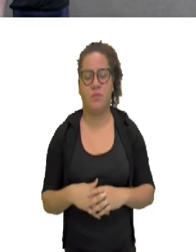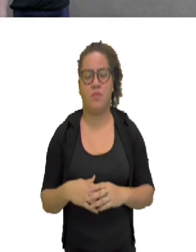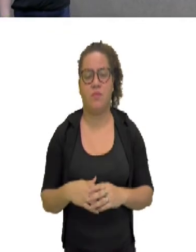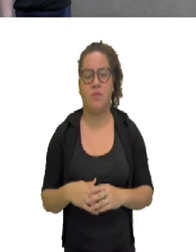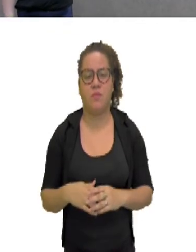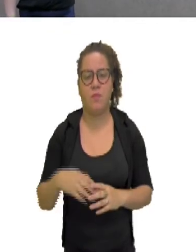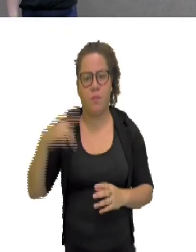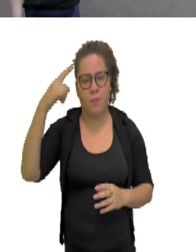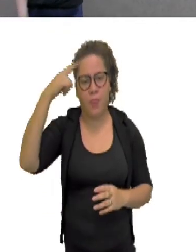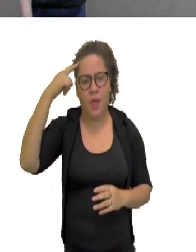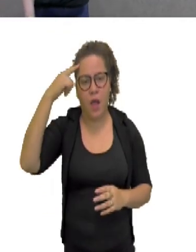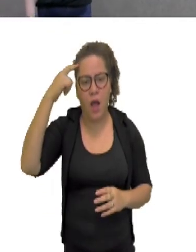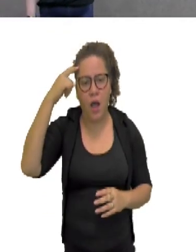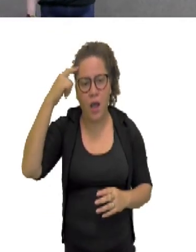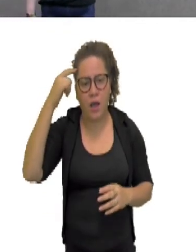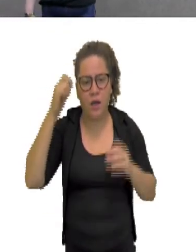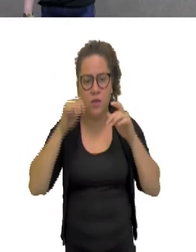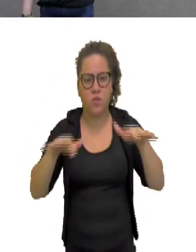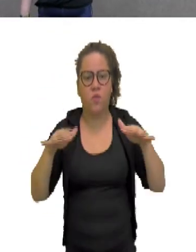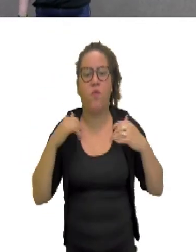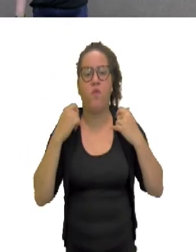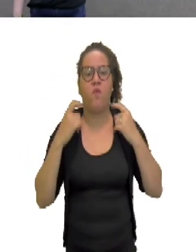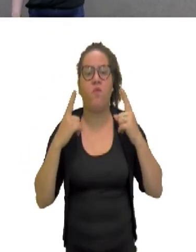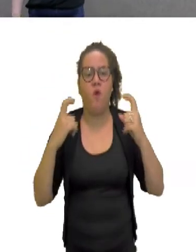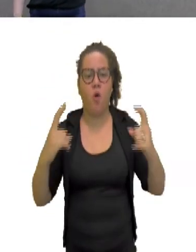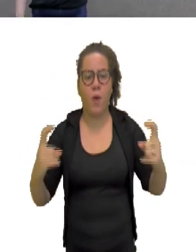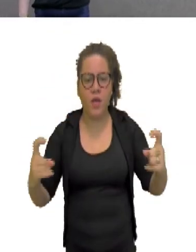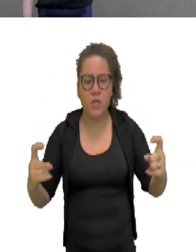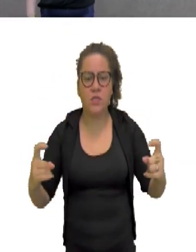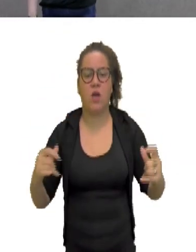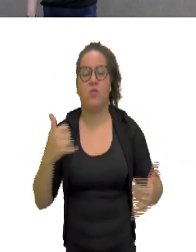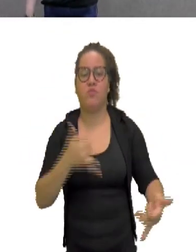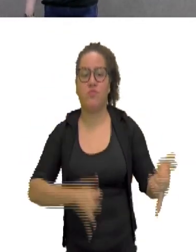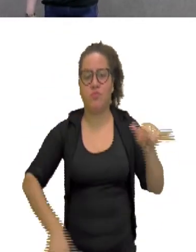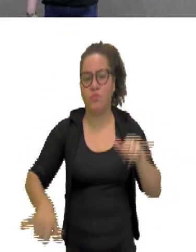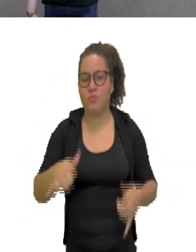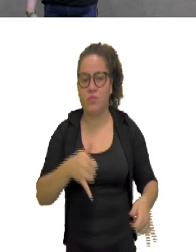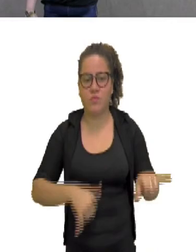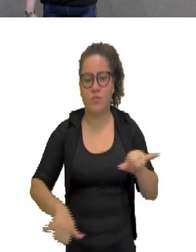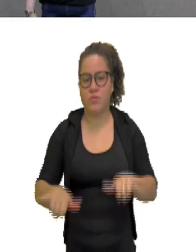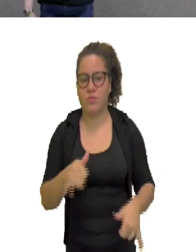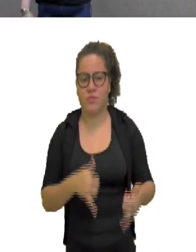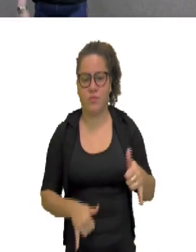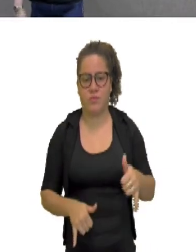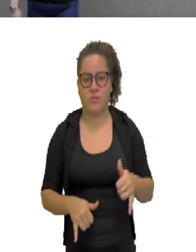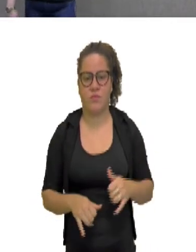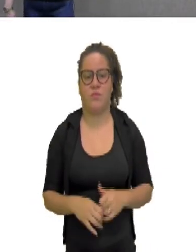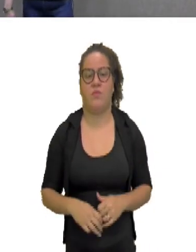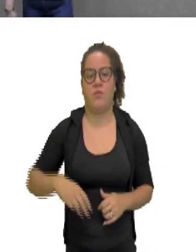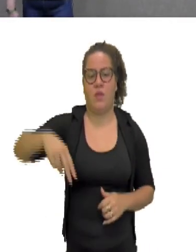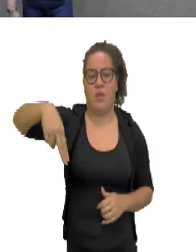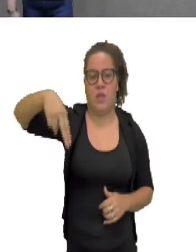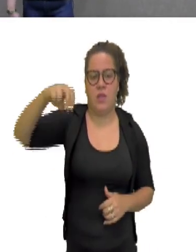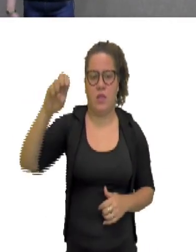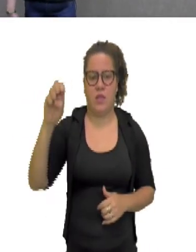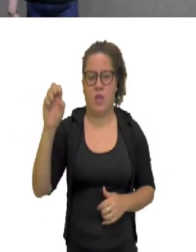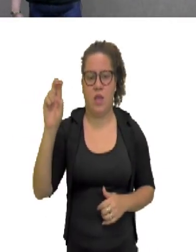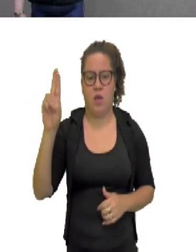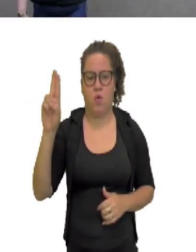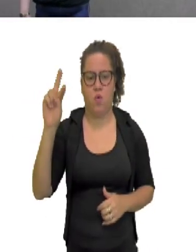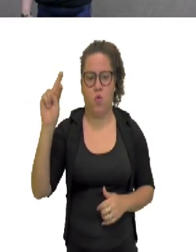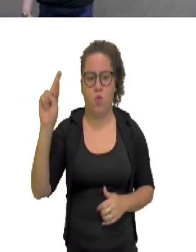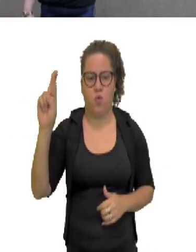transmitem informações através de mediadores químicos, os neurotransmissores e